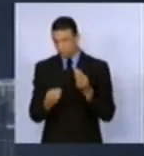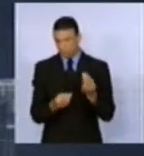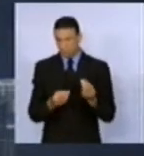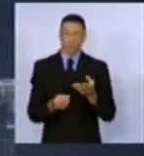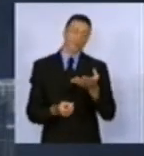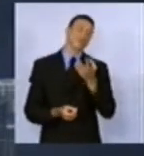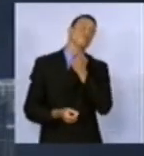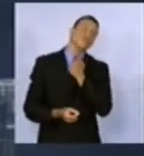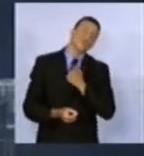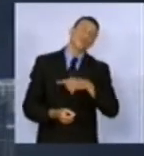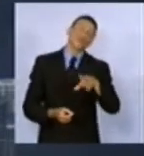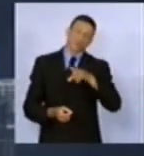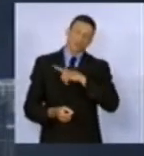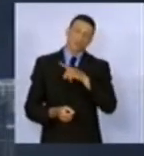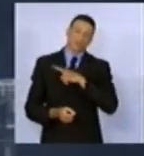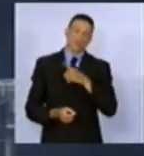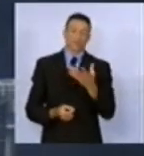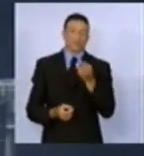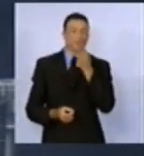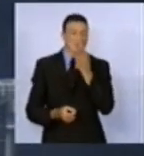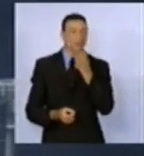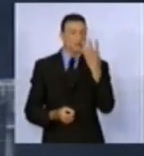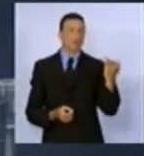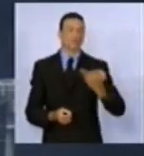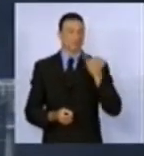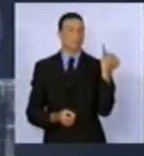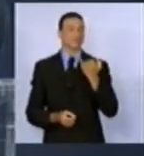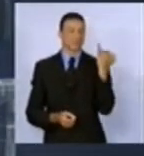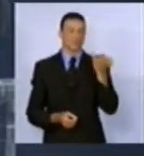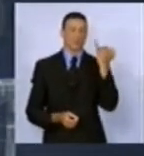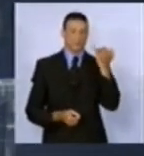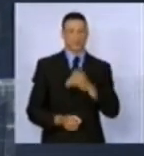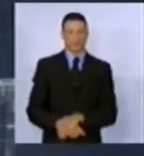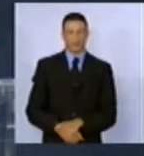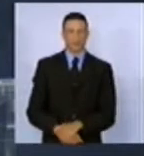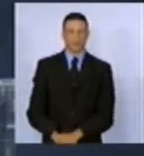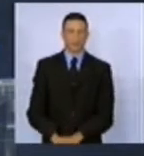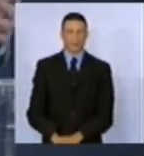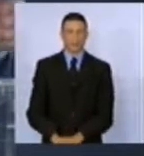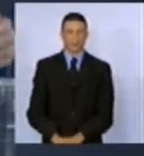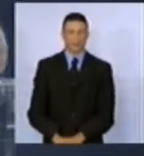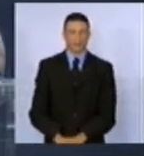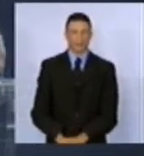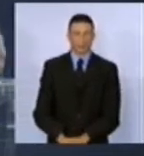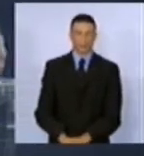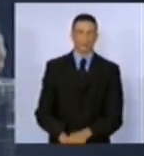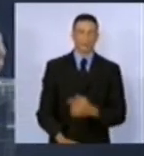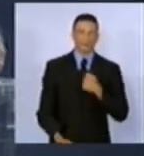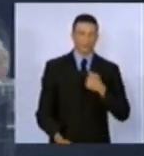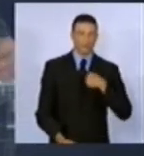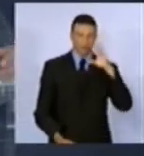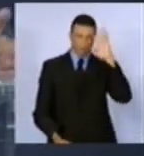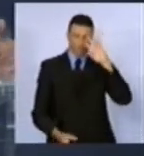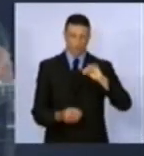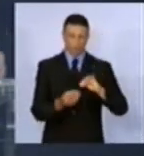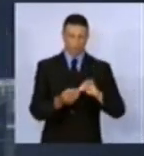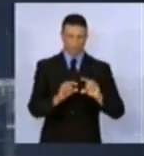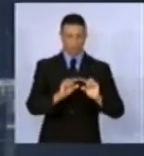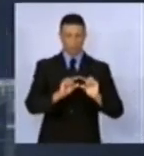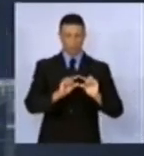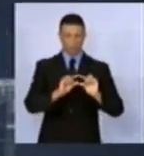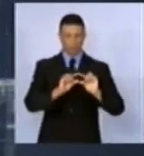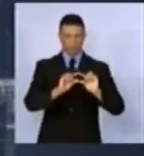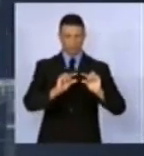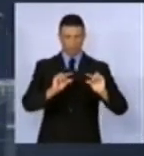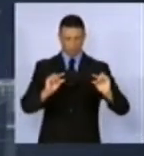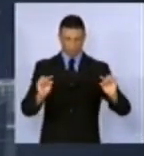ambientalmente positivo são pergunta importante a e eu vou mencionar a frase que